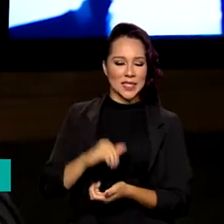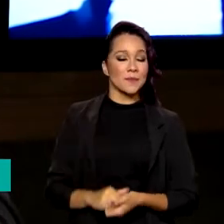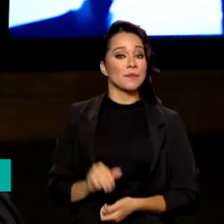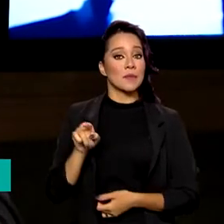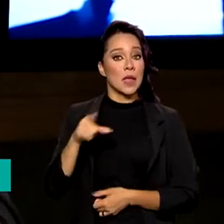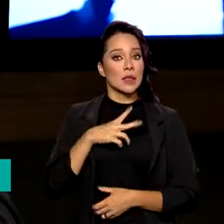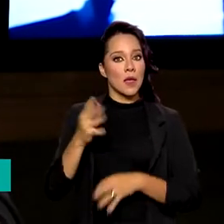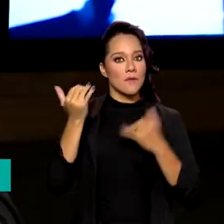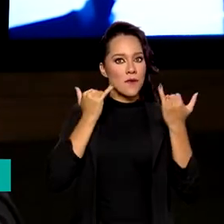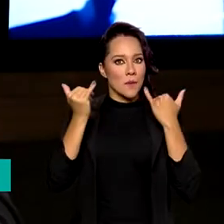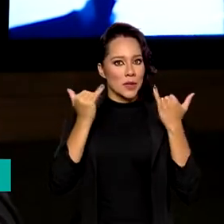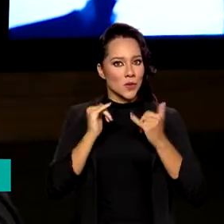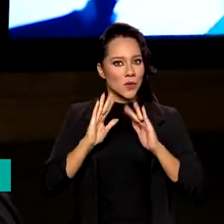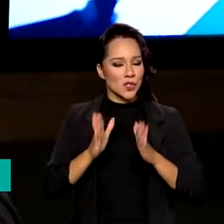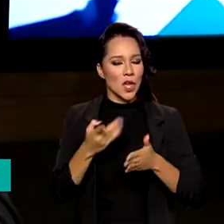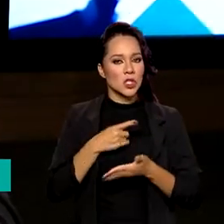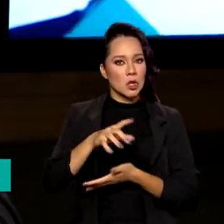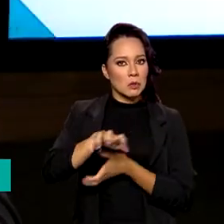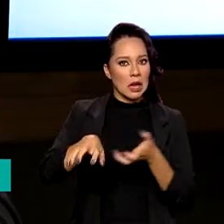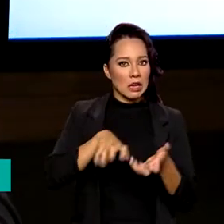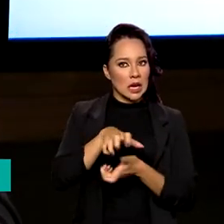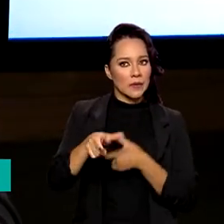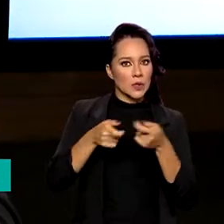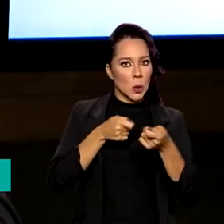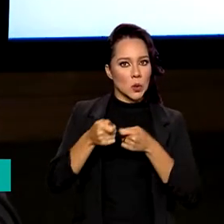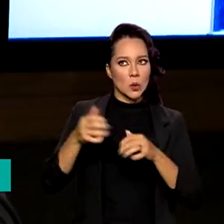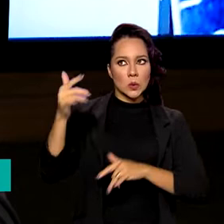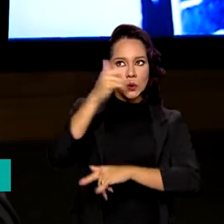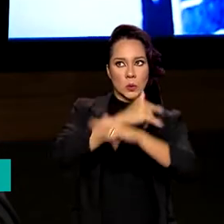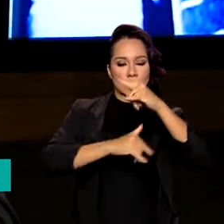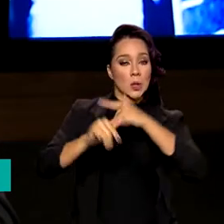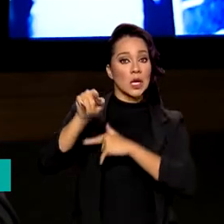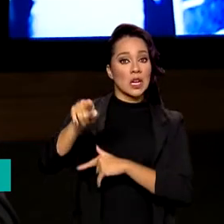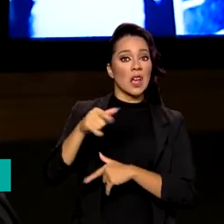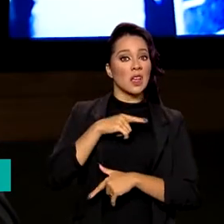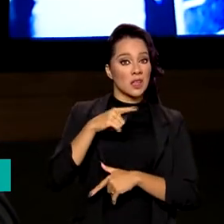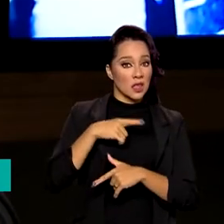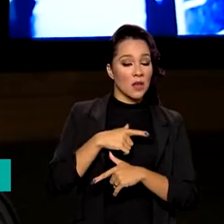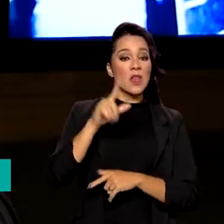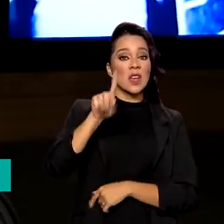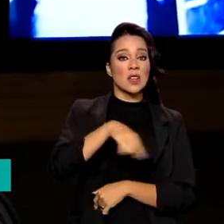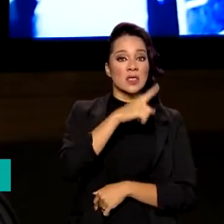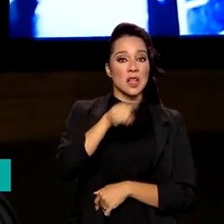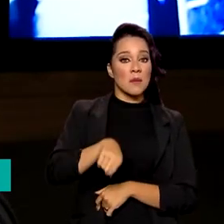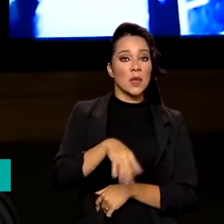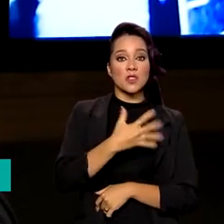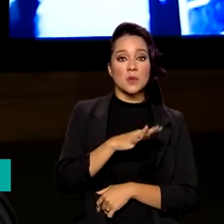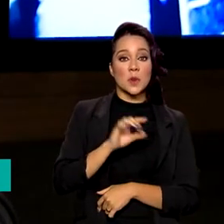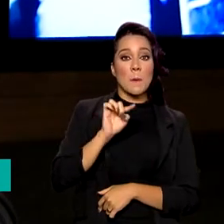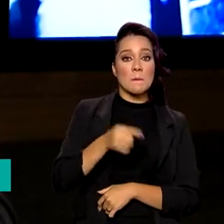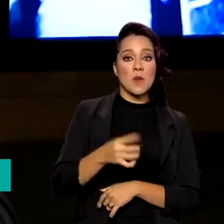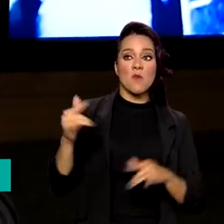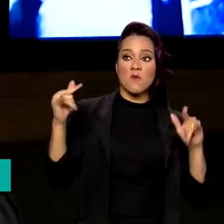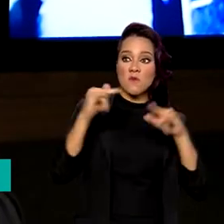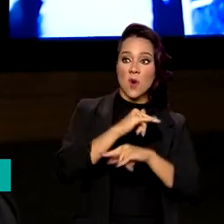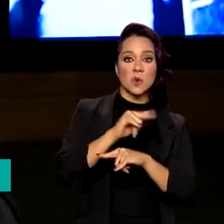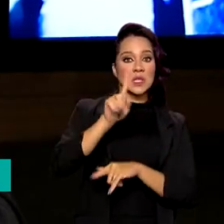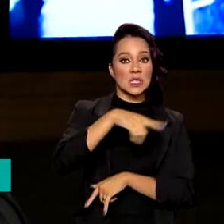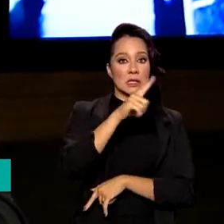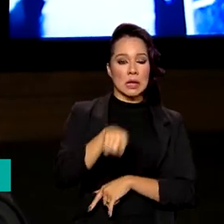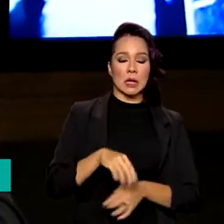ela que tem informações sobre a greve de controladores Aéreos na França que provocou o cancelamento de cerca de mil voos